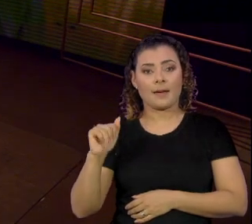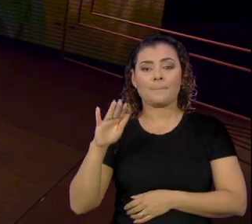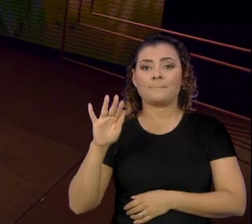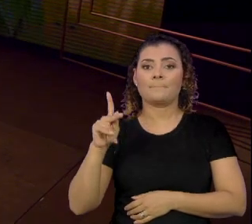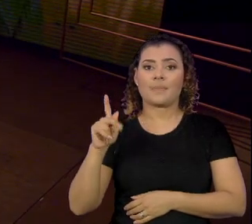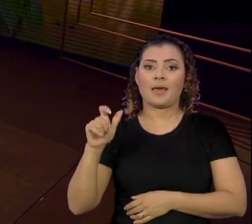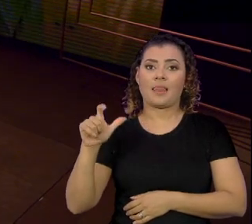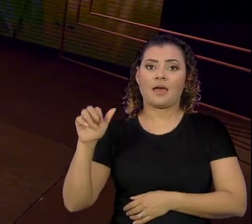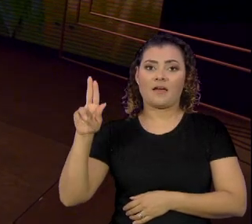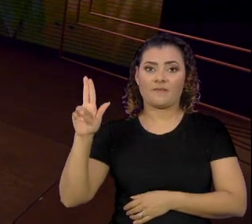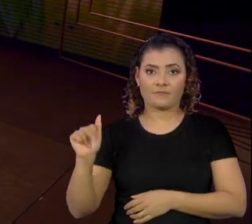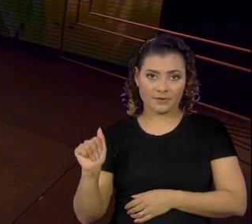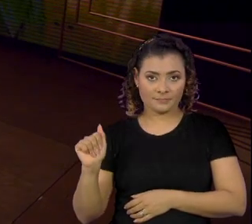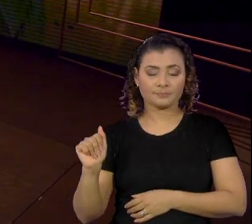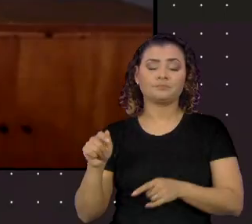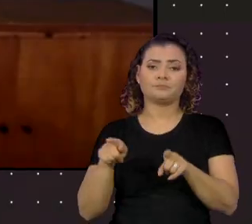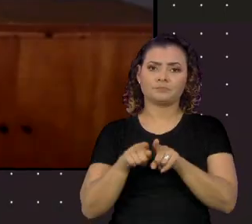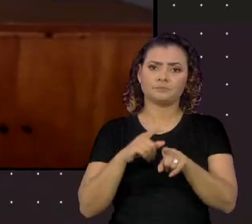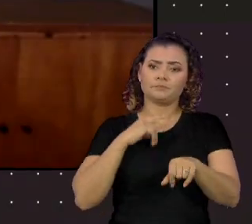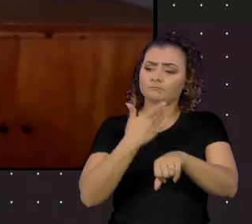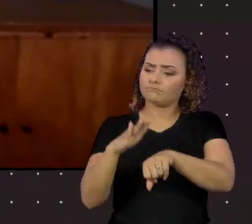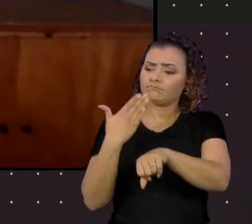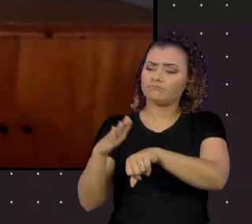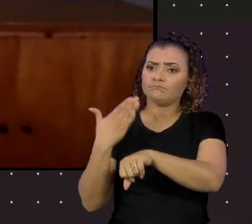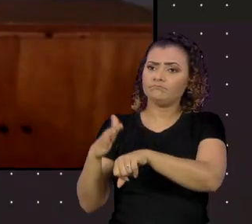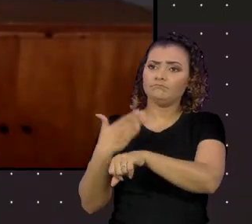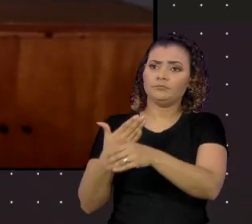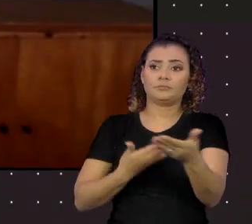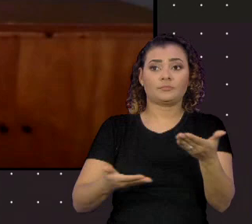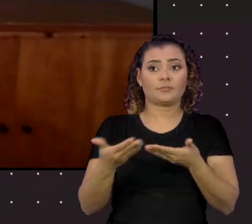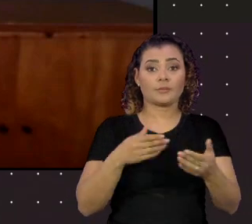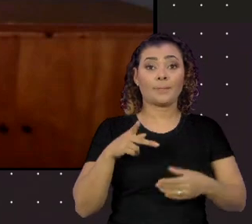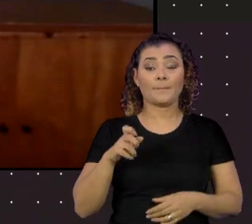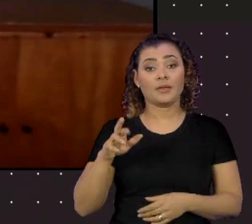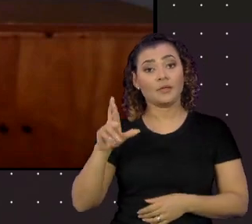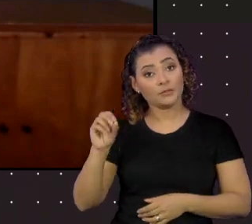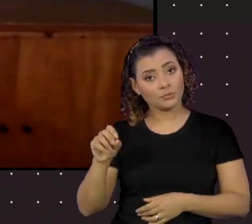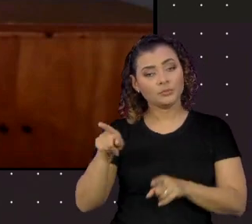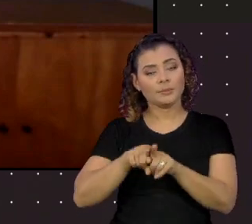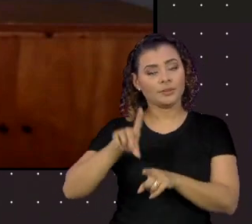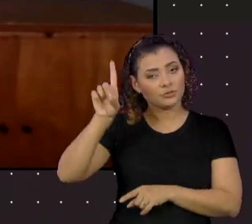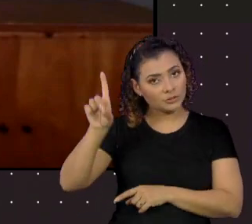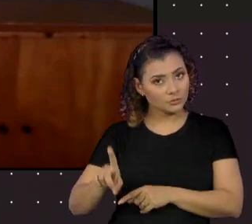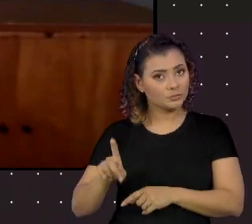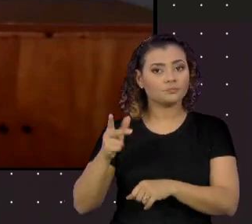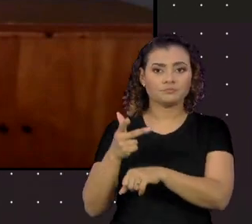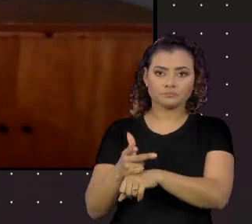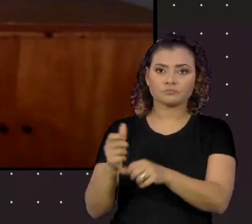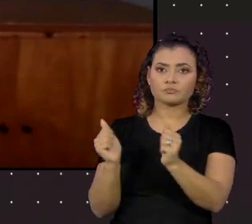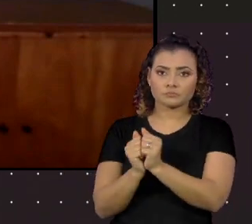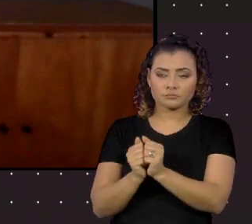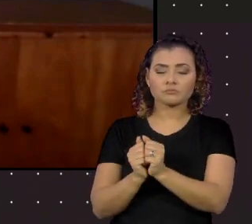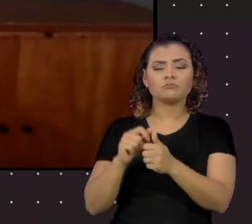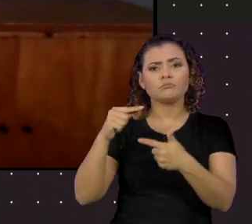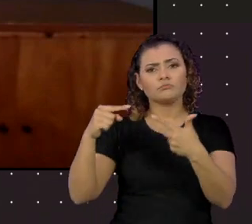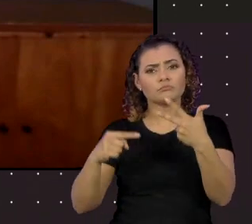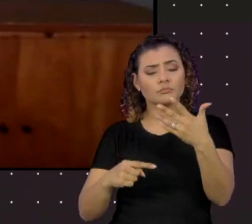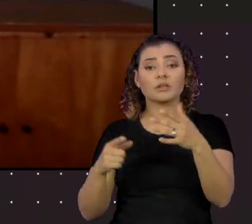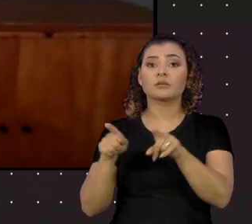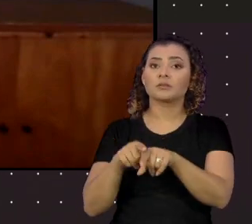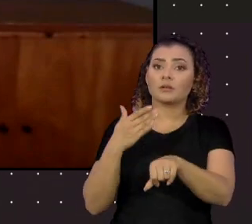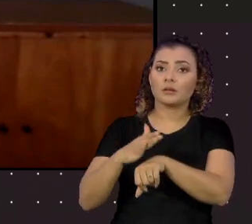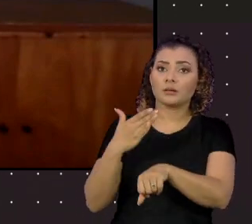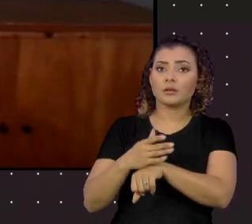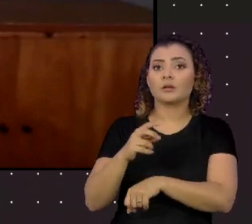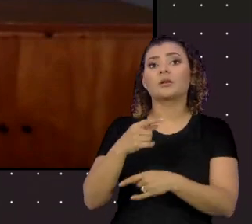atrizes. E a gente ensaiava, o Pedro Brício, o diretor, ele dirigia através do Zoom, a gente ensaiava pelo